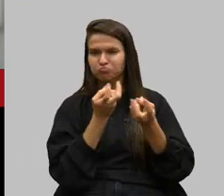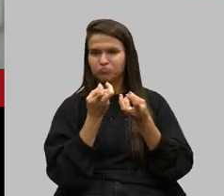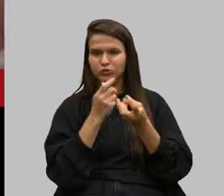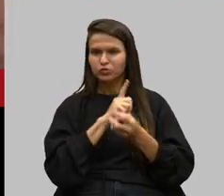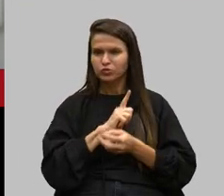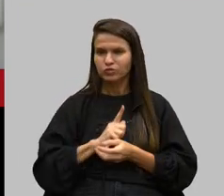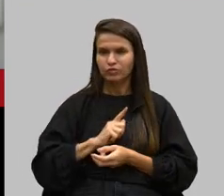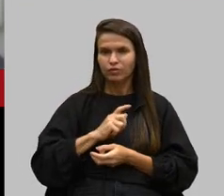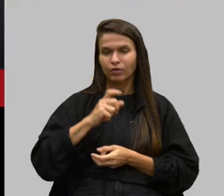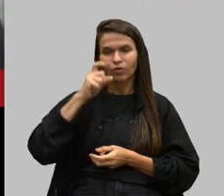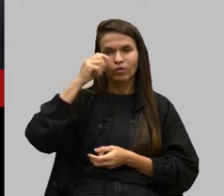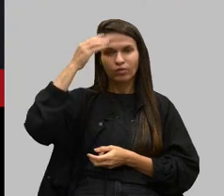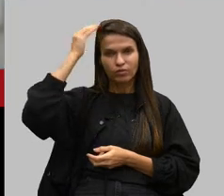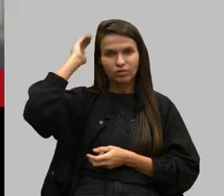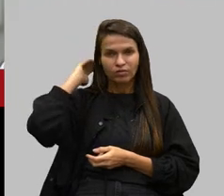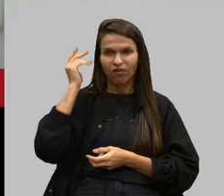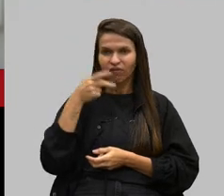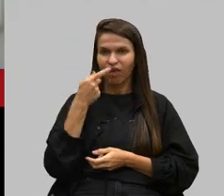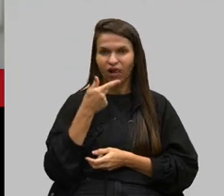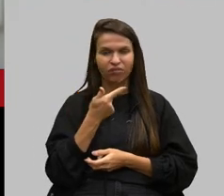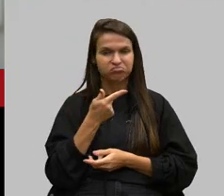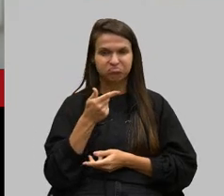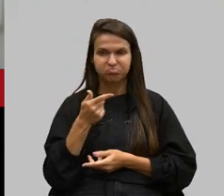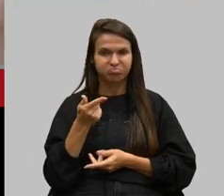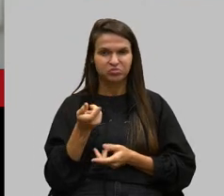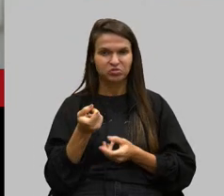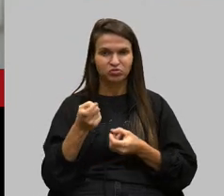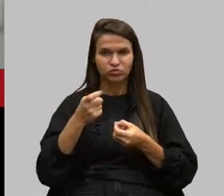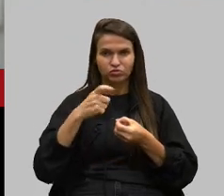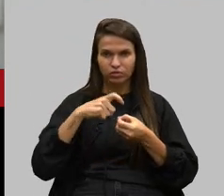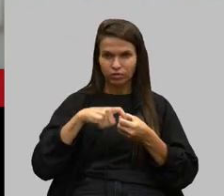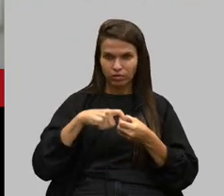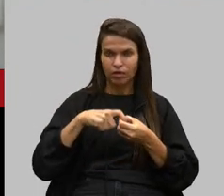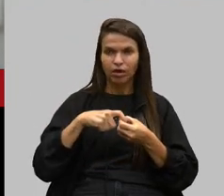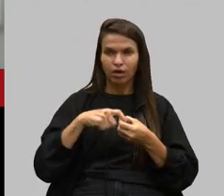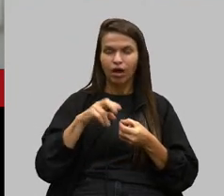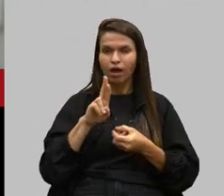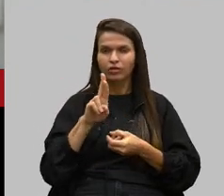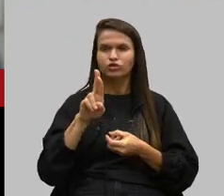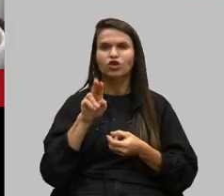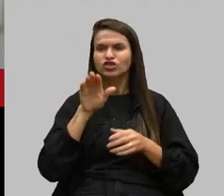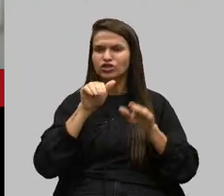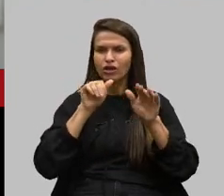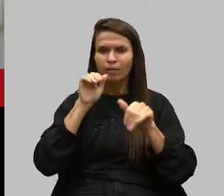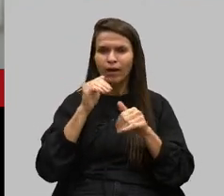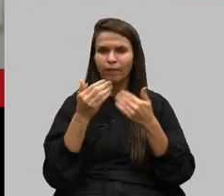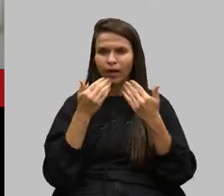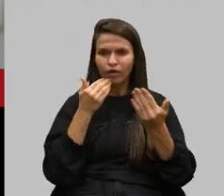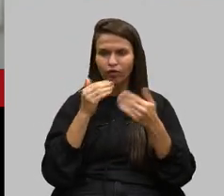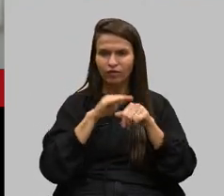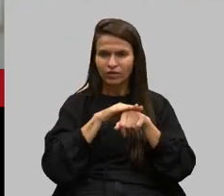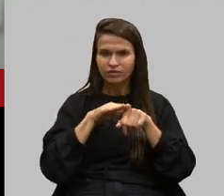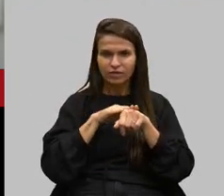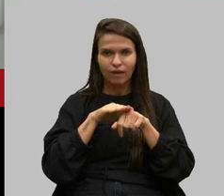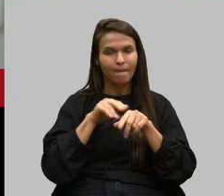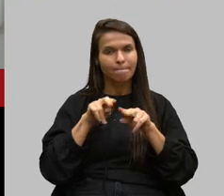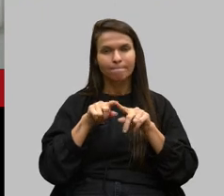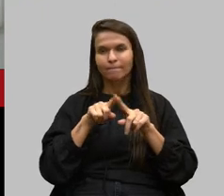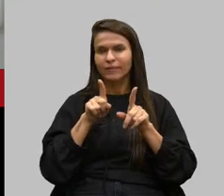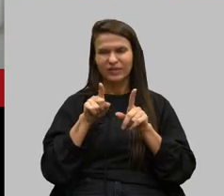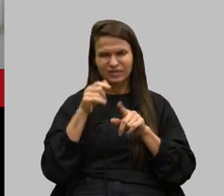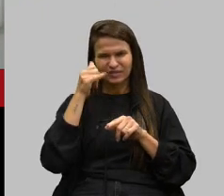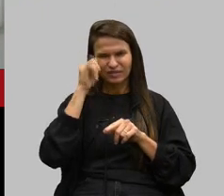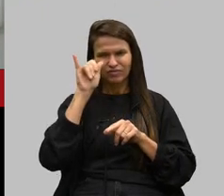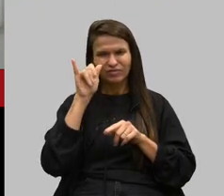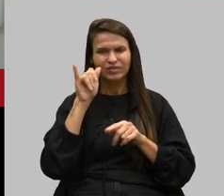Romeu Zema falar que não tem medo de reitor não ele chama os reitores para conversar e simplesmente não atropela então nós